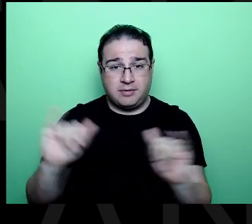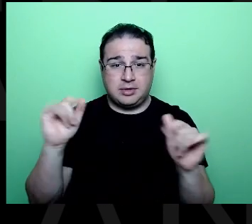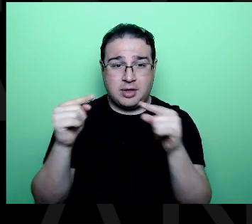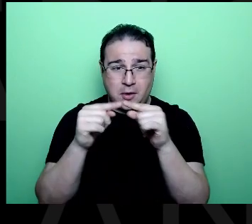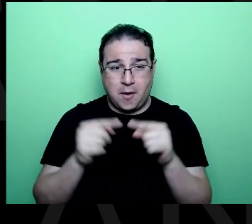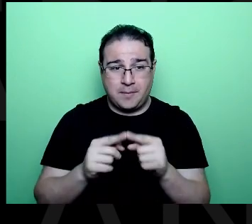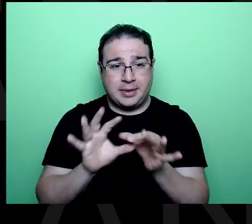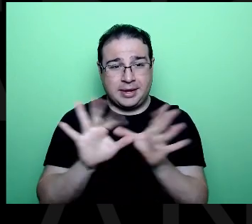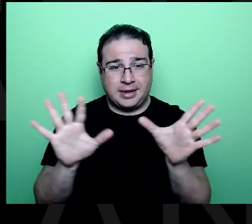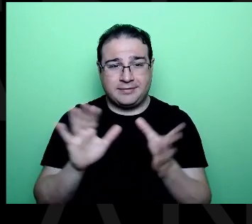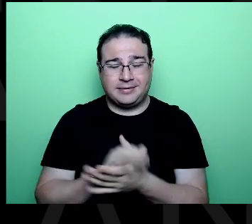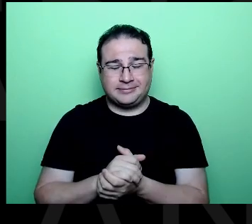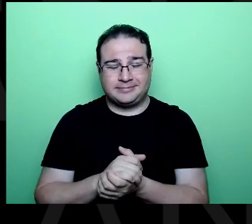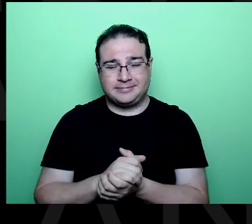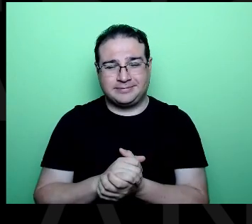alguma coisa.